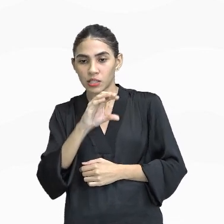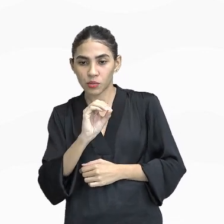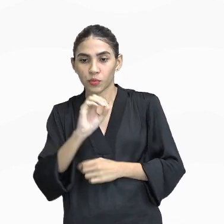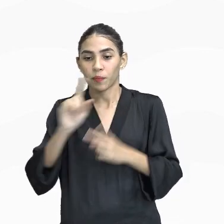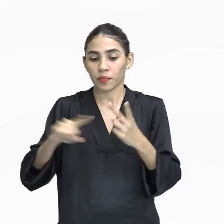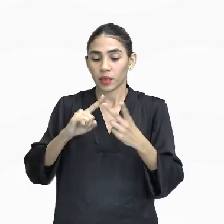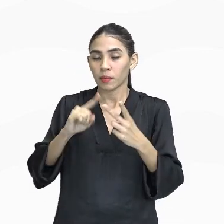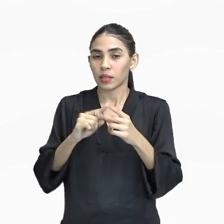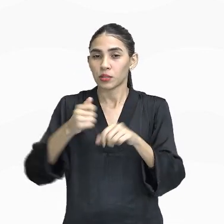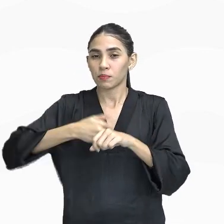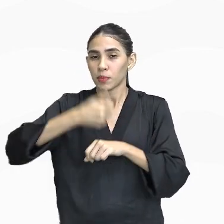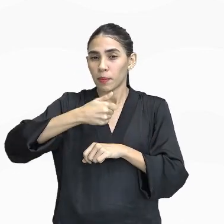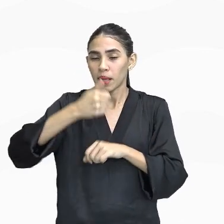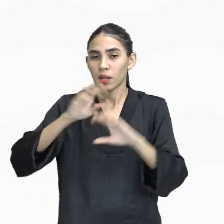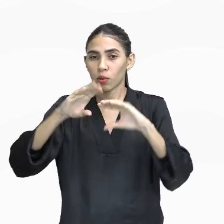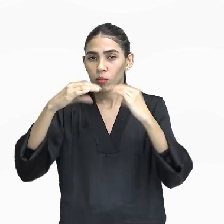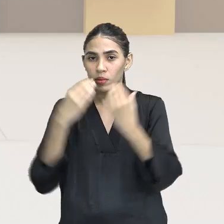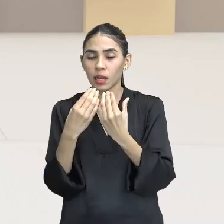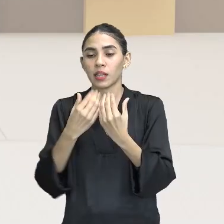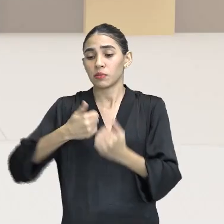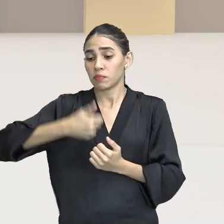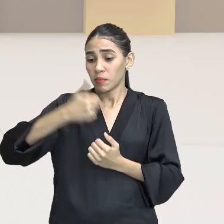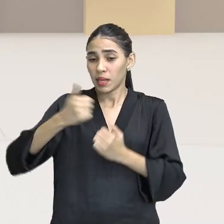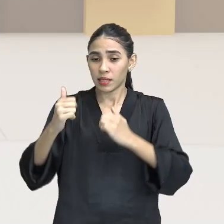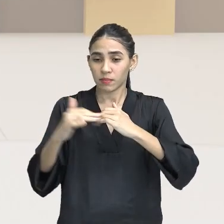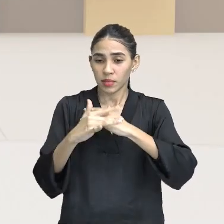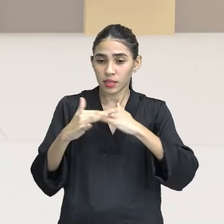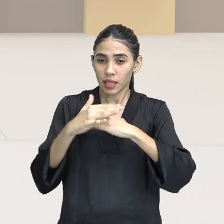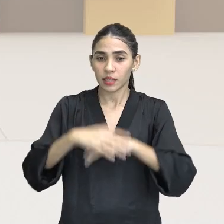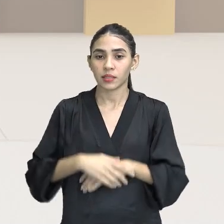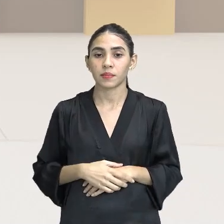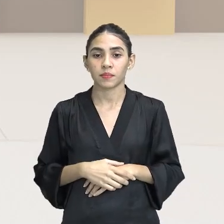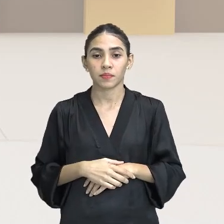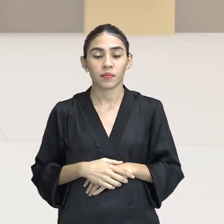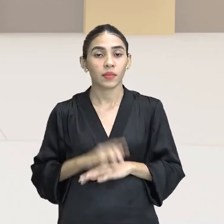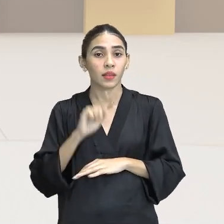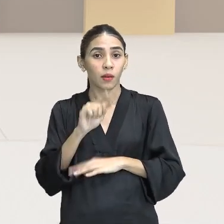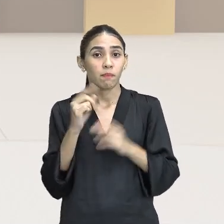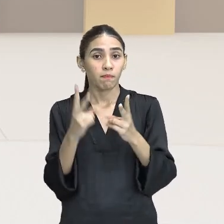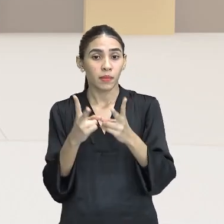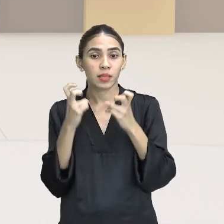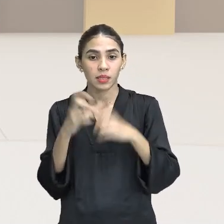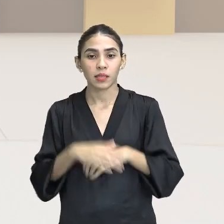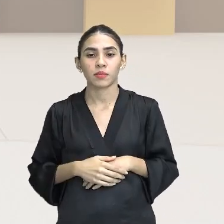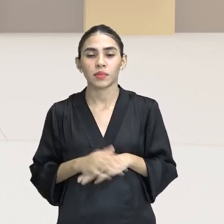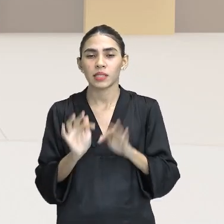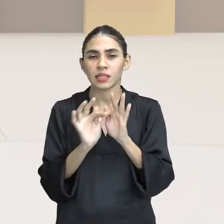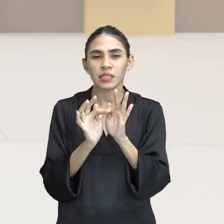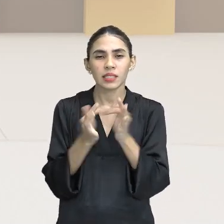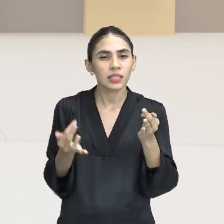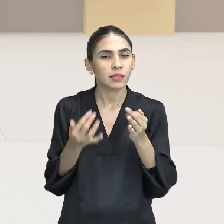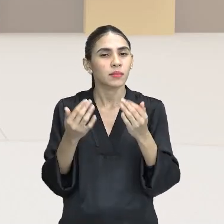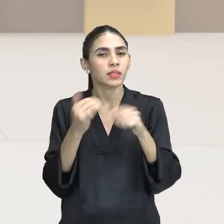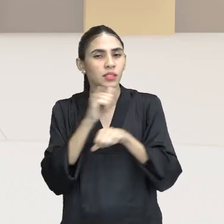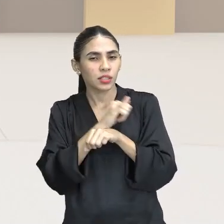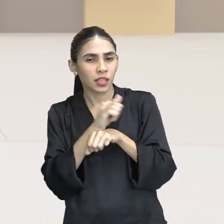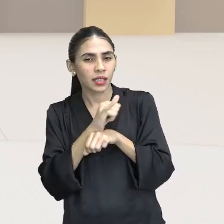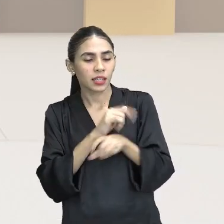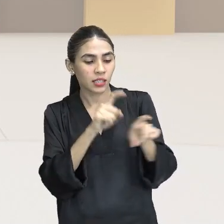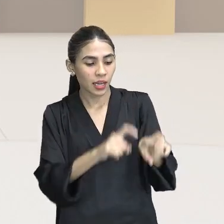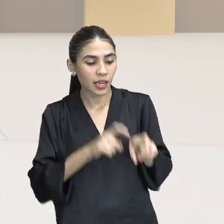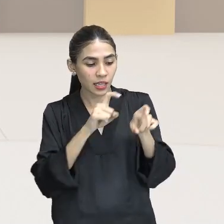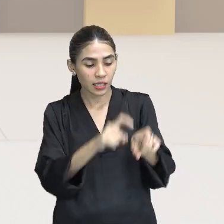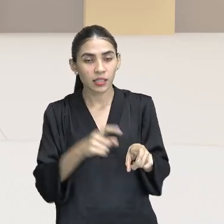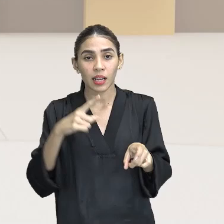as primeiras comunidades, que vai dar origem às primeiras cidades. Então percebam que de simples métodos agrícolas, inicia toda